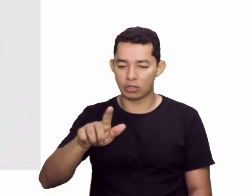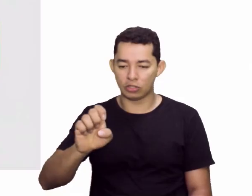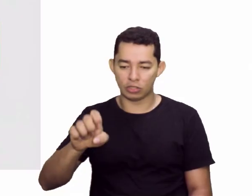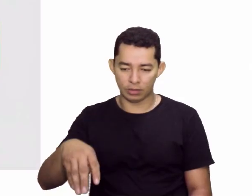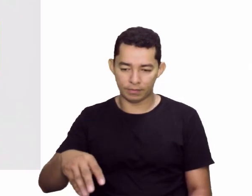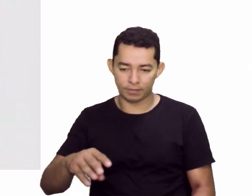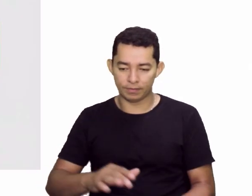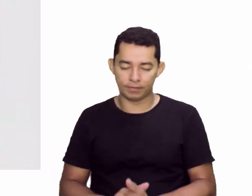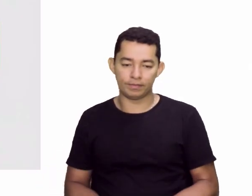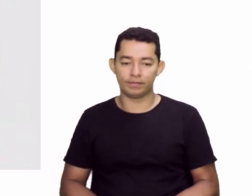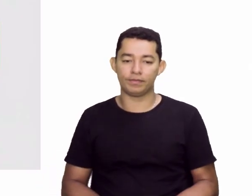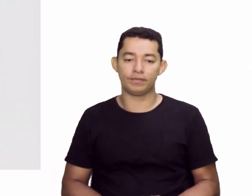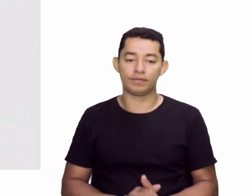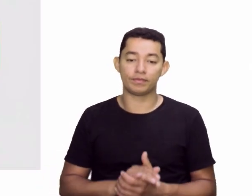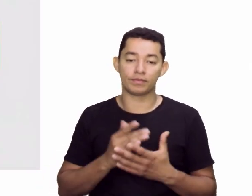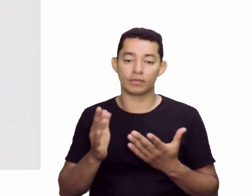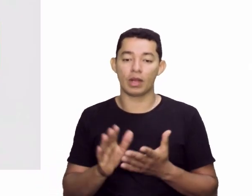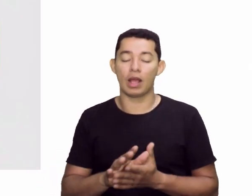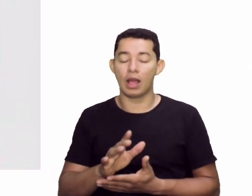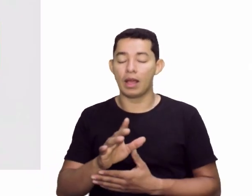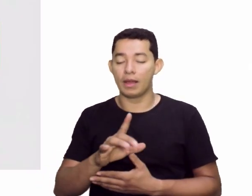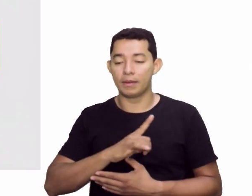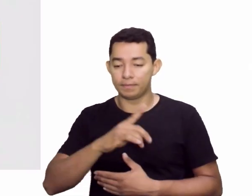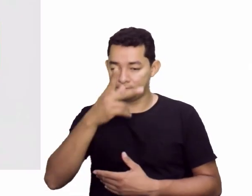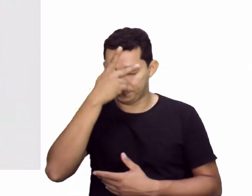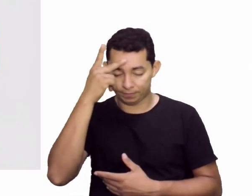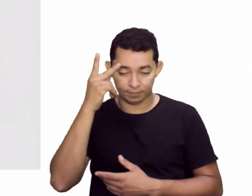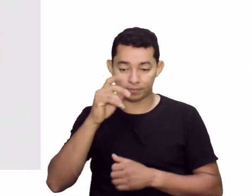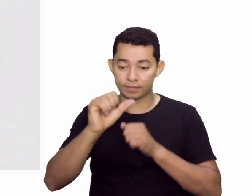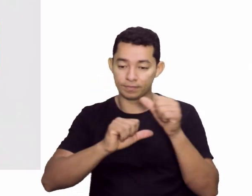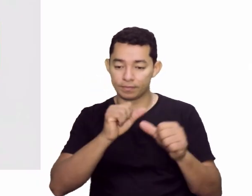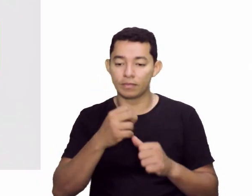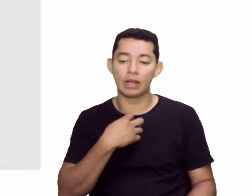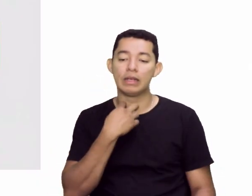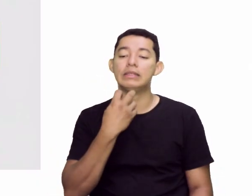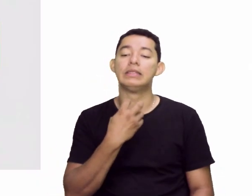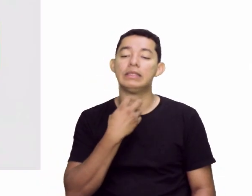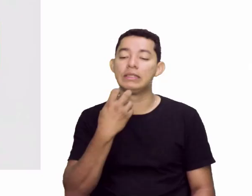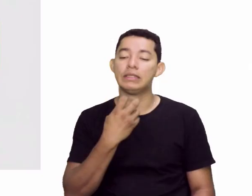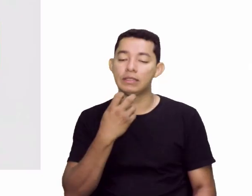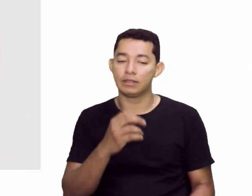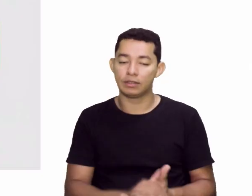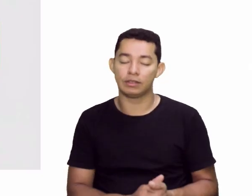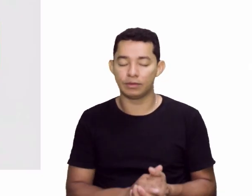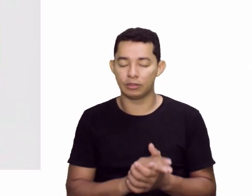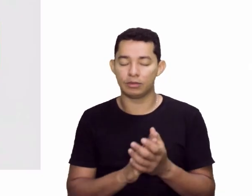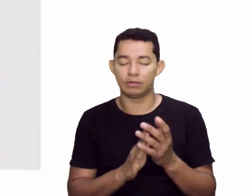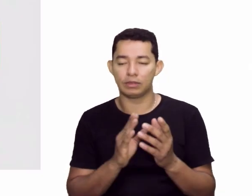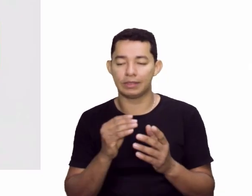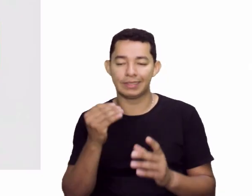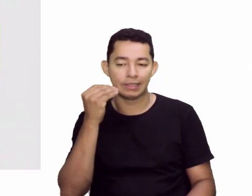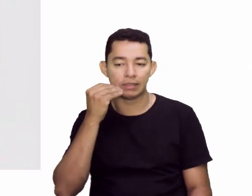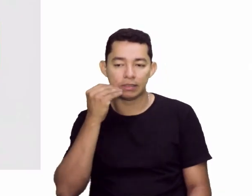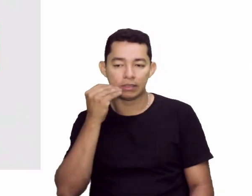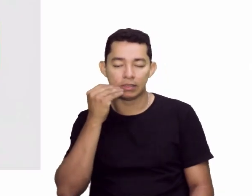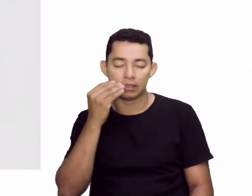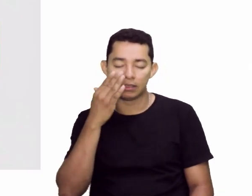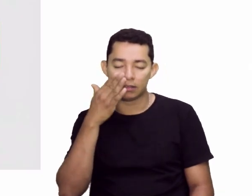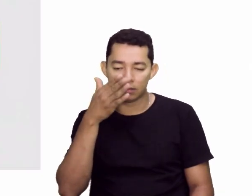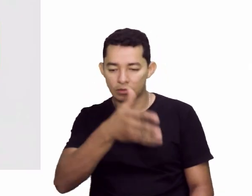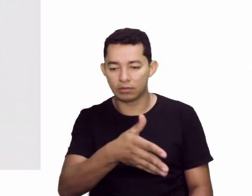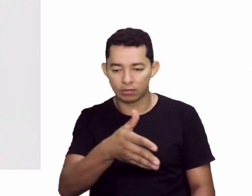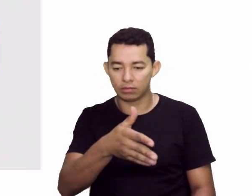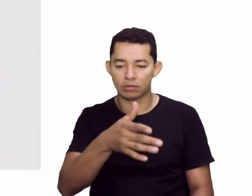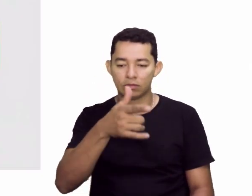pessoa gasguita, muda a voz completamente para ser um personagem assim diferente, né? Às vezes uma